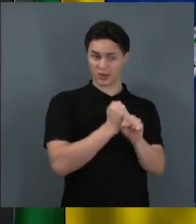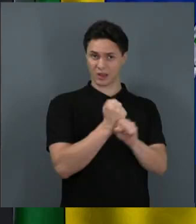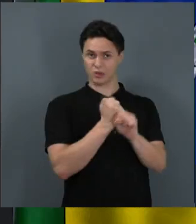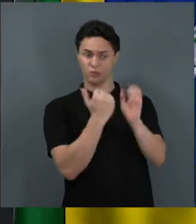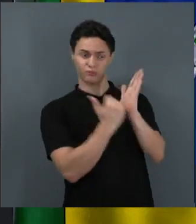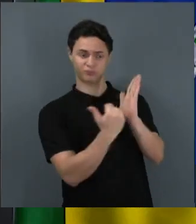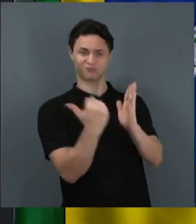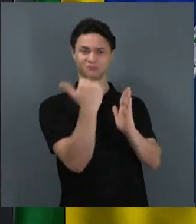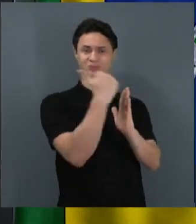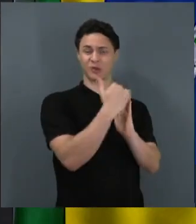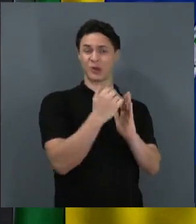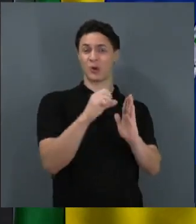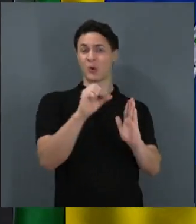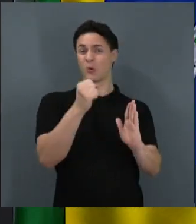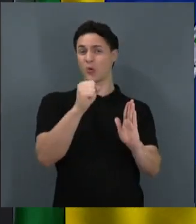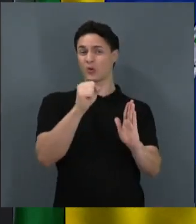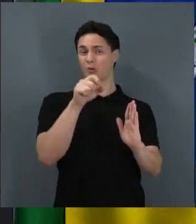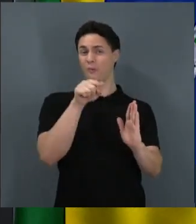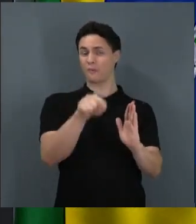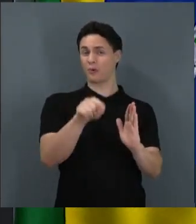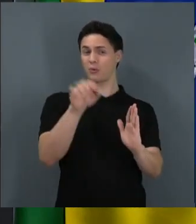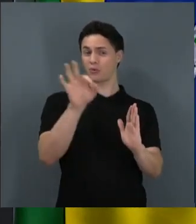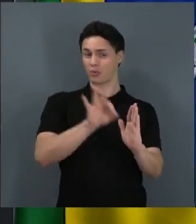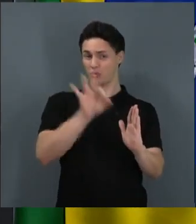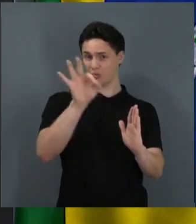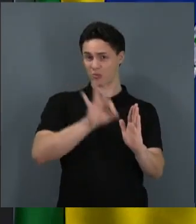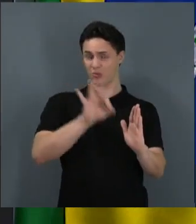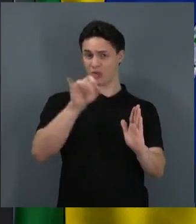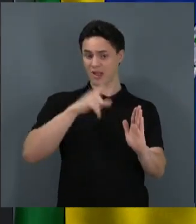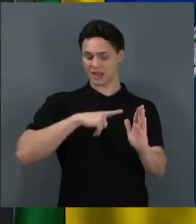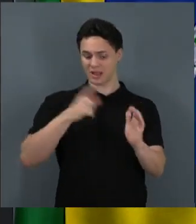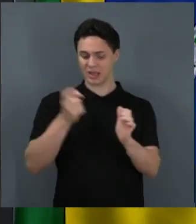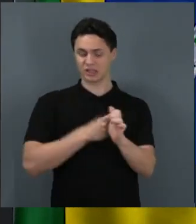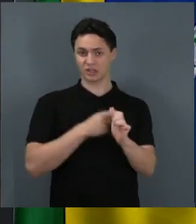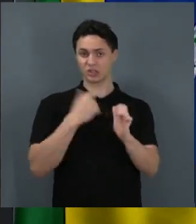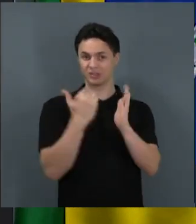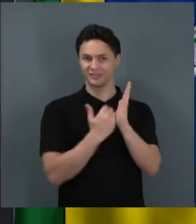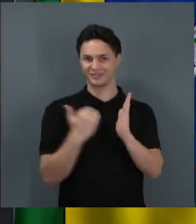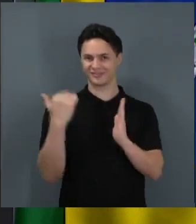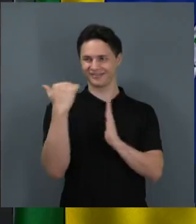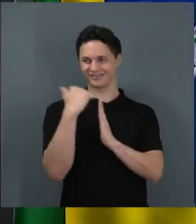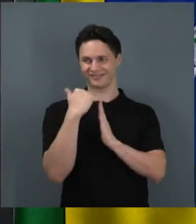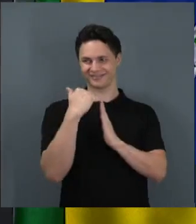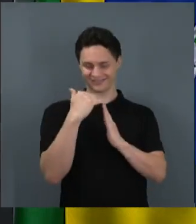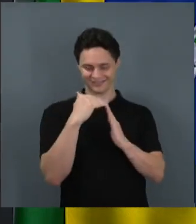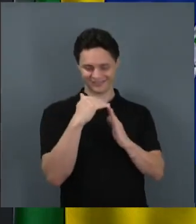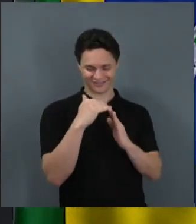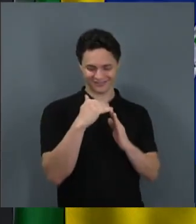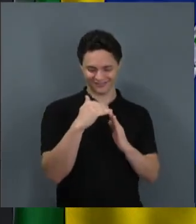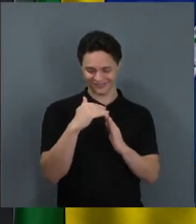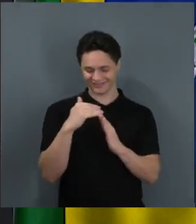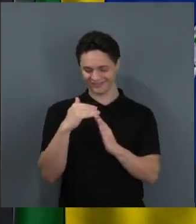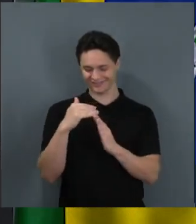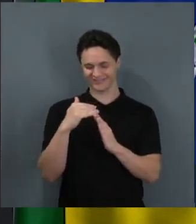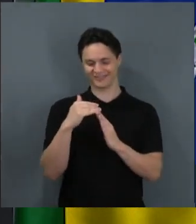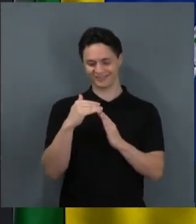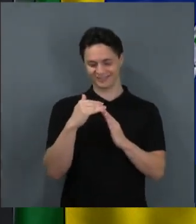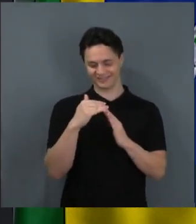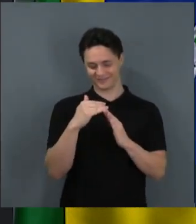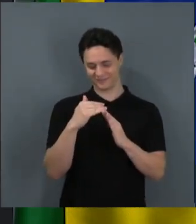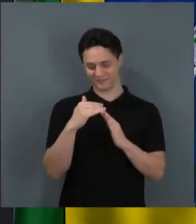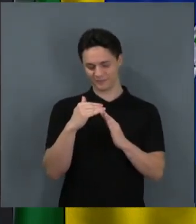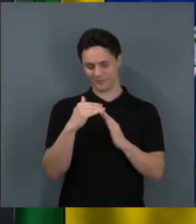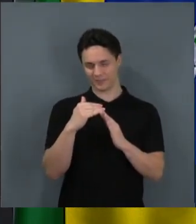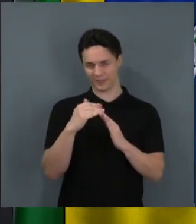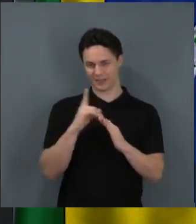já aumentou em quase 8 pontos percentuais a dívida. E deve terminar os próximos 2 anos com mais